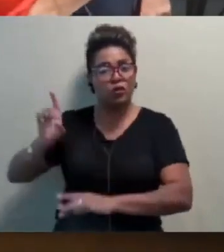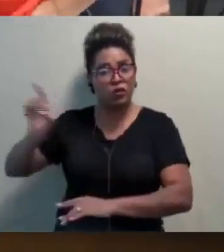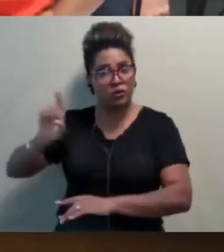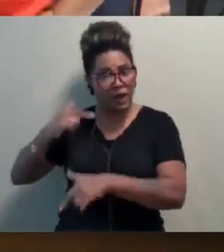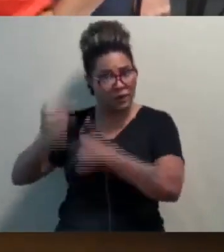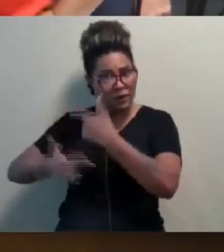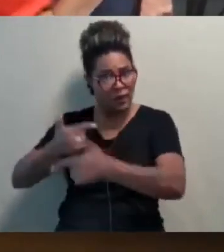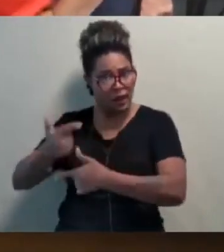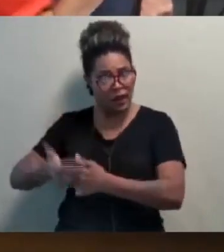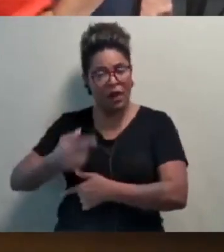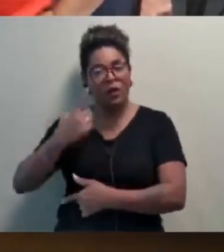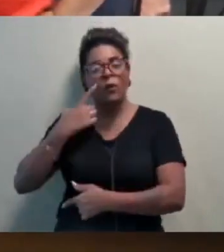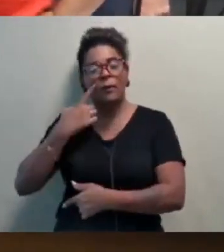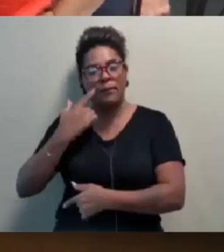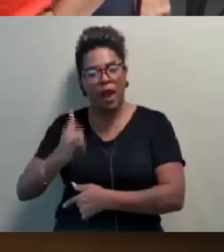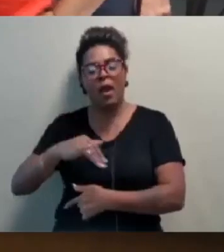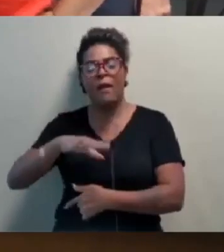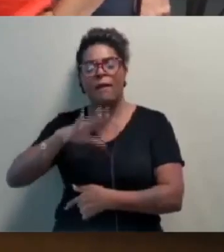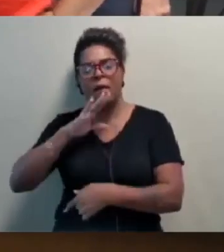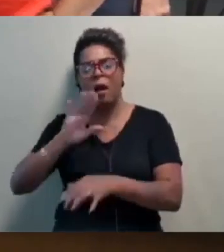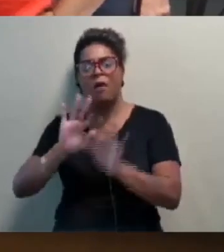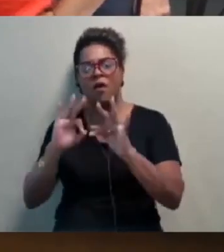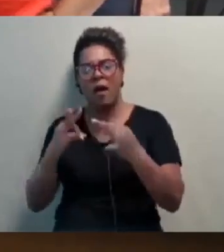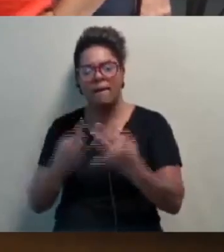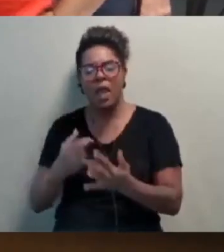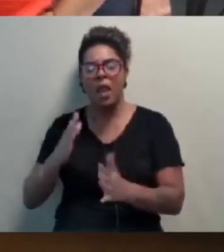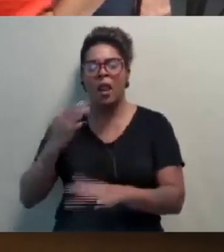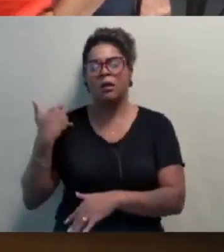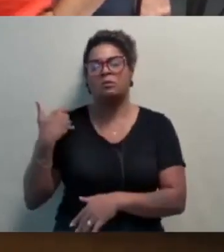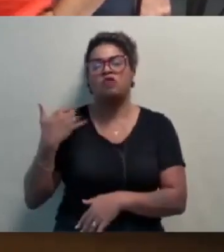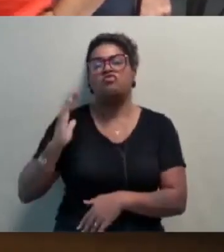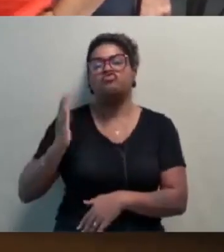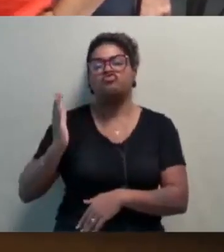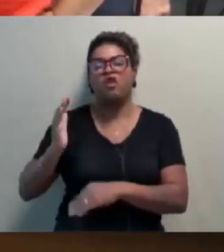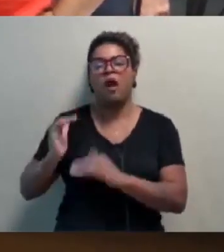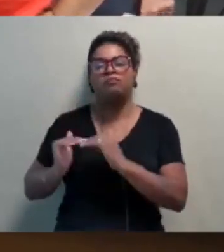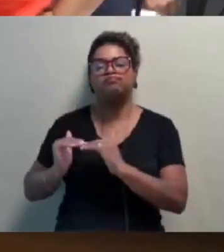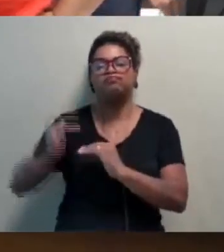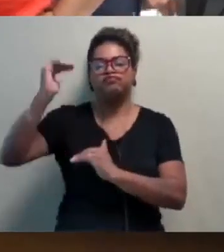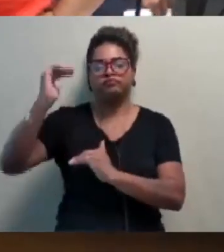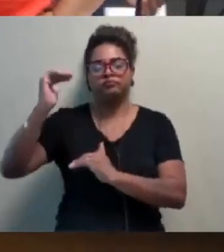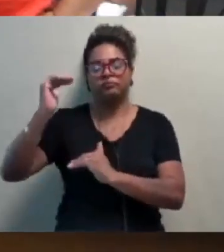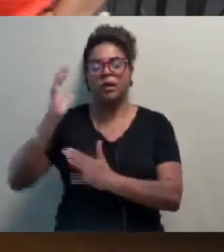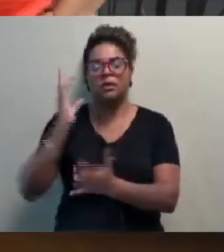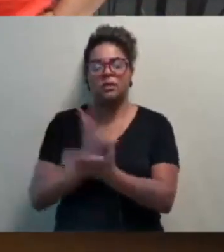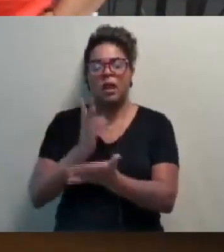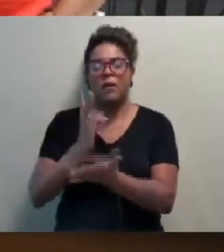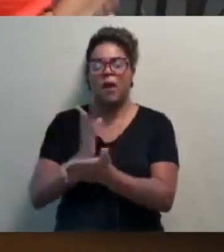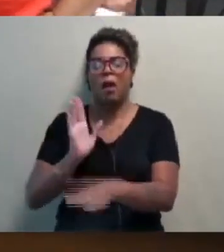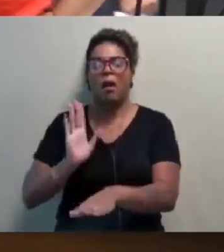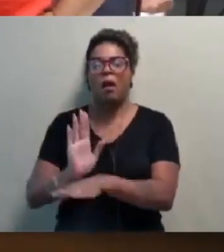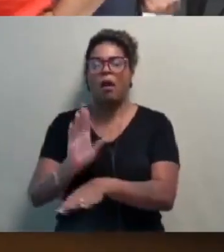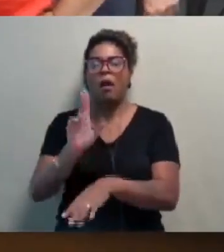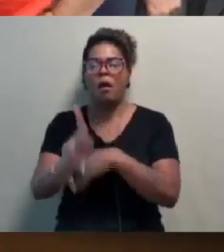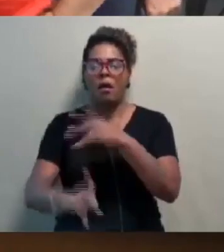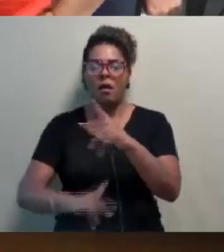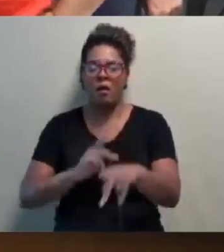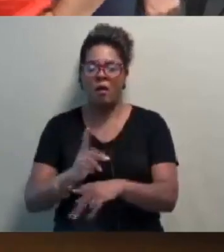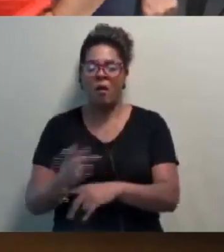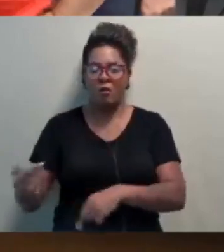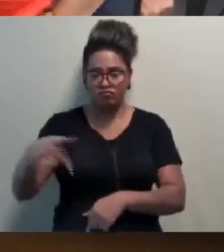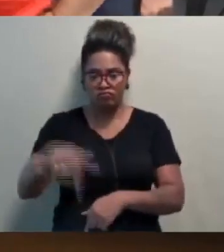avançada, que estão aí de sol a sol ajudando as pessoas. E eu estou aqui para dizer para eles que nós não vamos